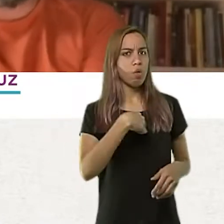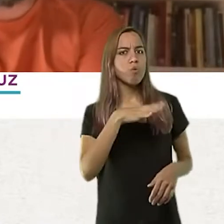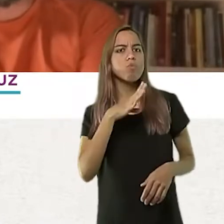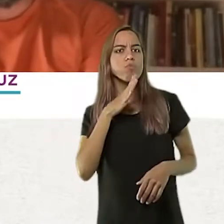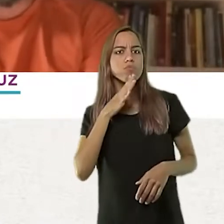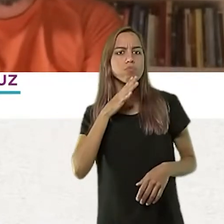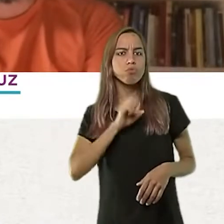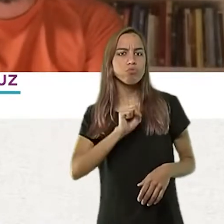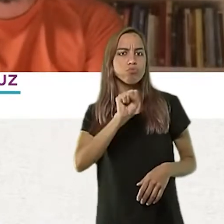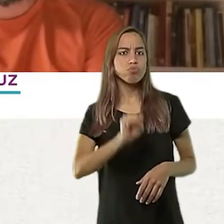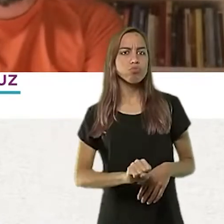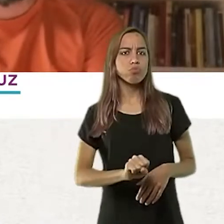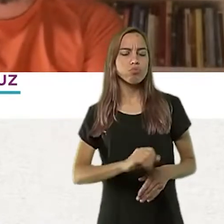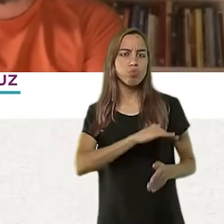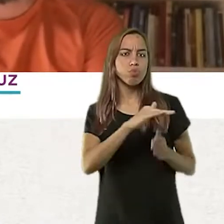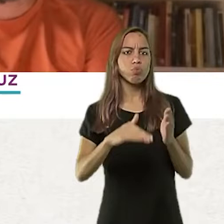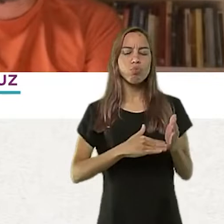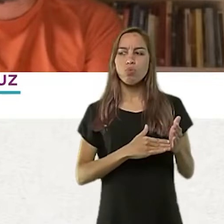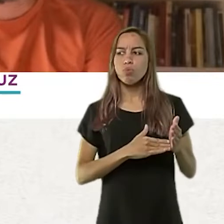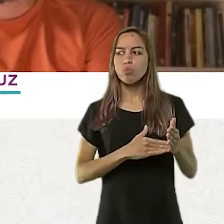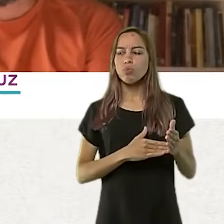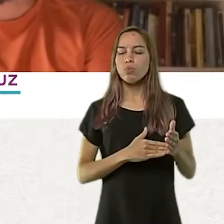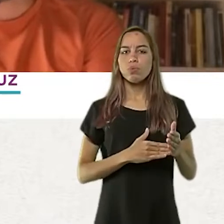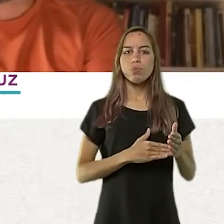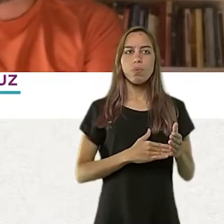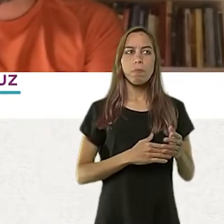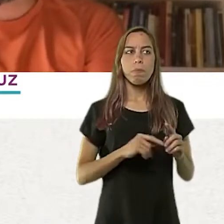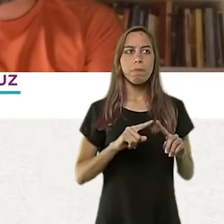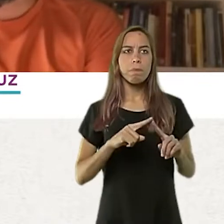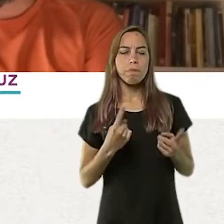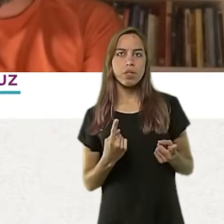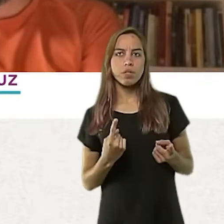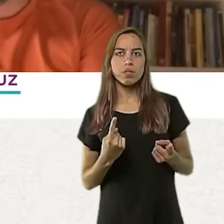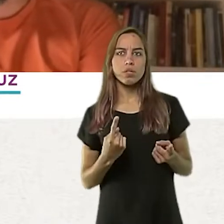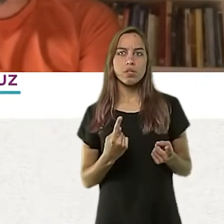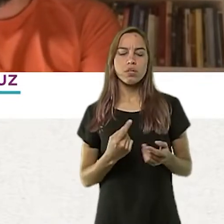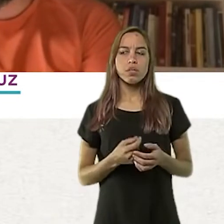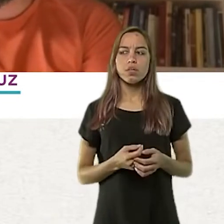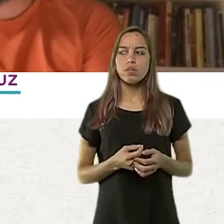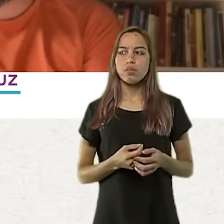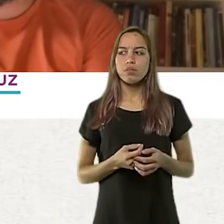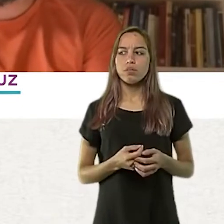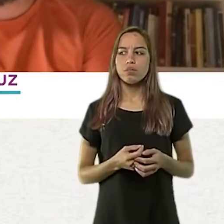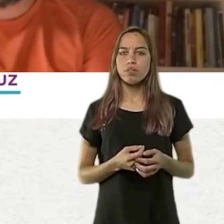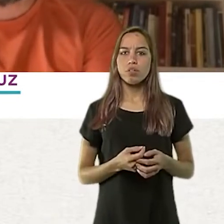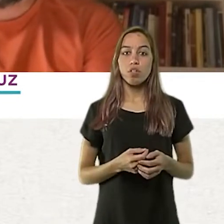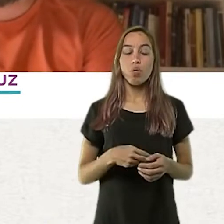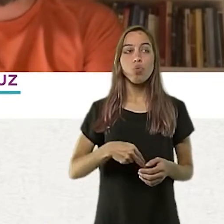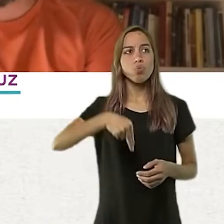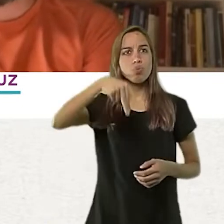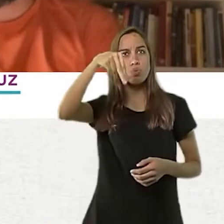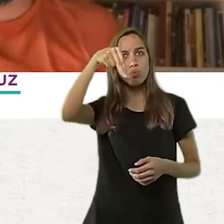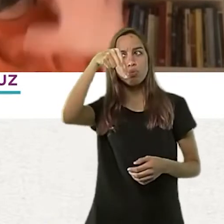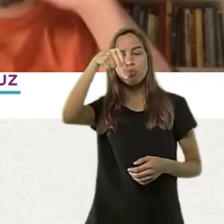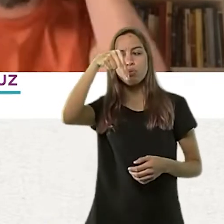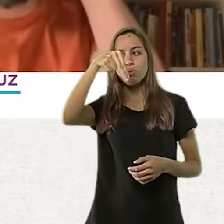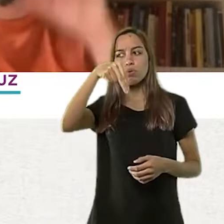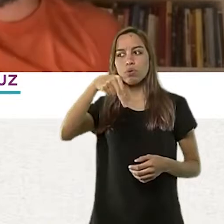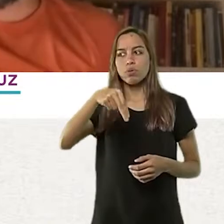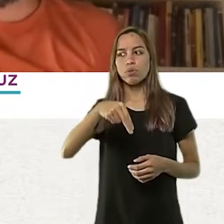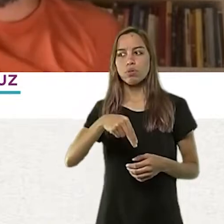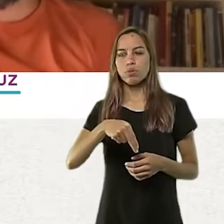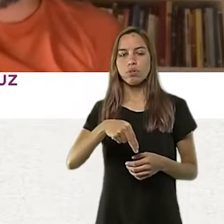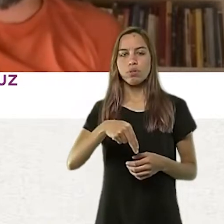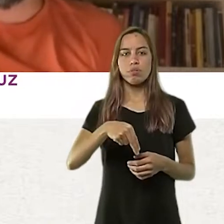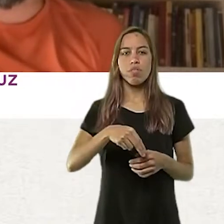um óculos de armação de metal fina e veste uma camisa de jeans azul claro sobre uma blusa branca. Ele está sentado